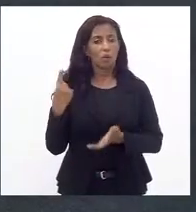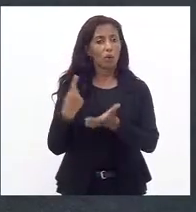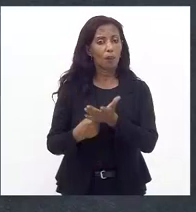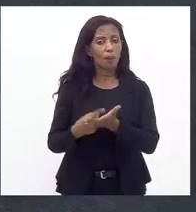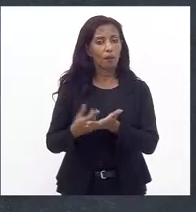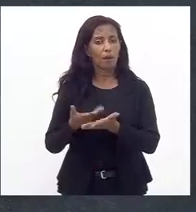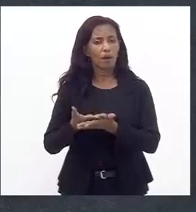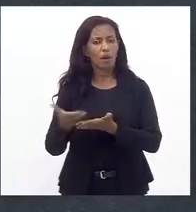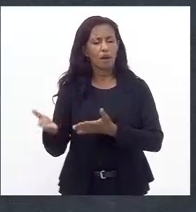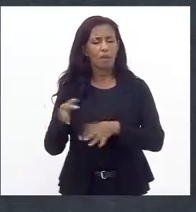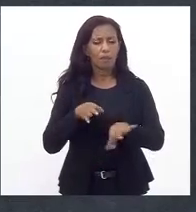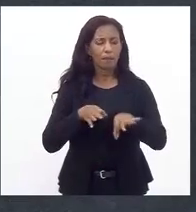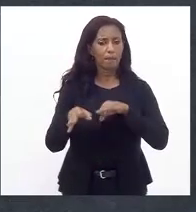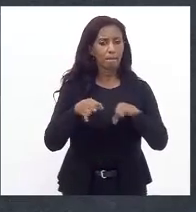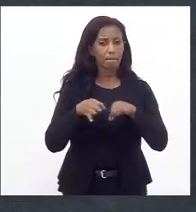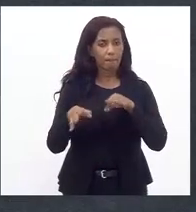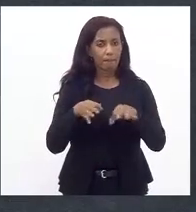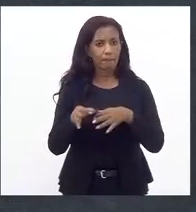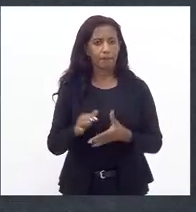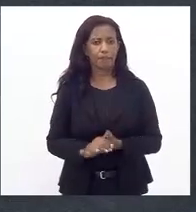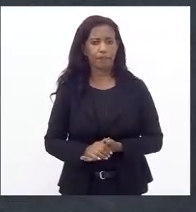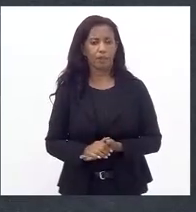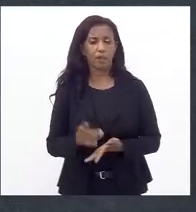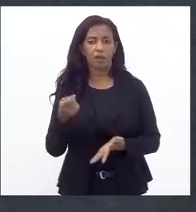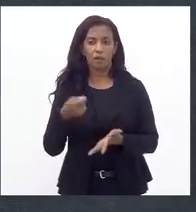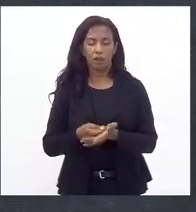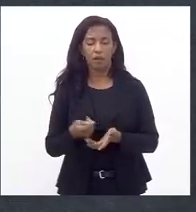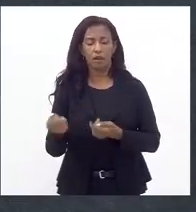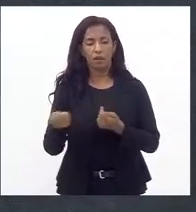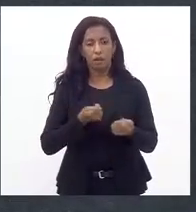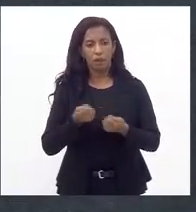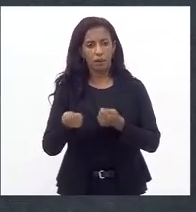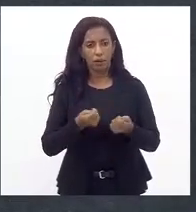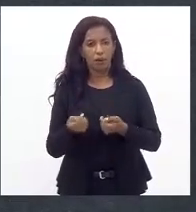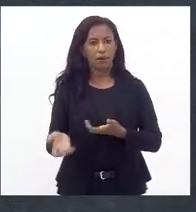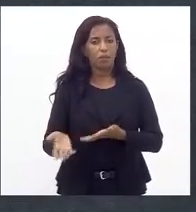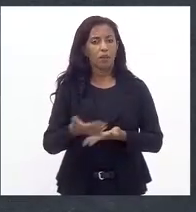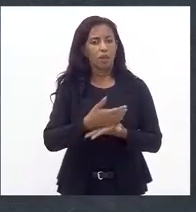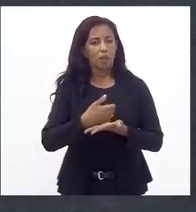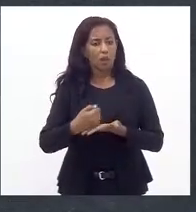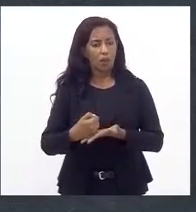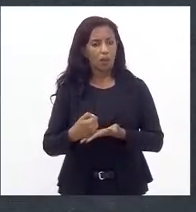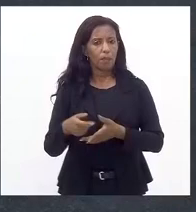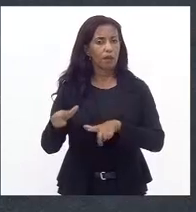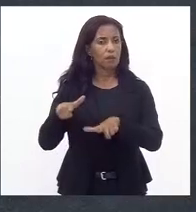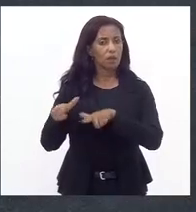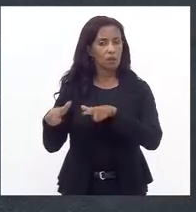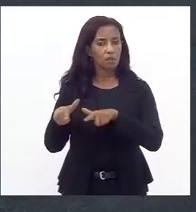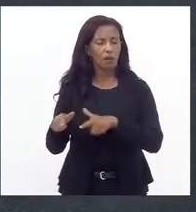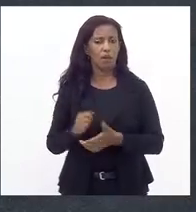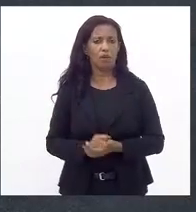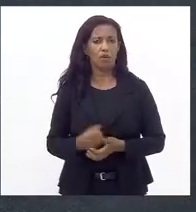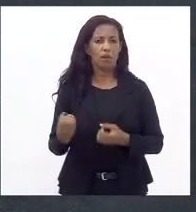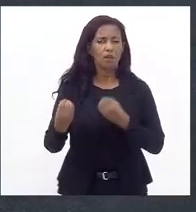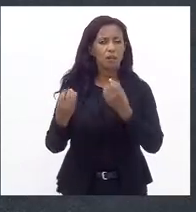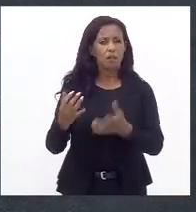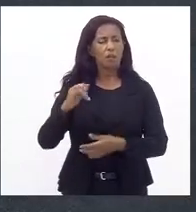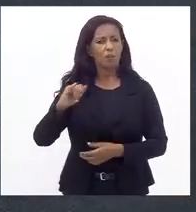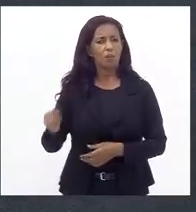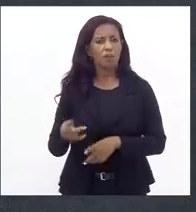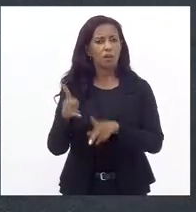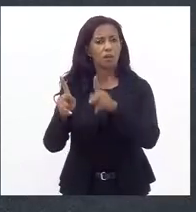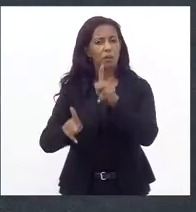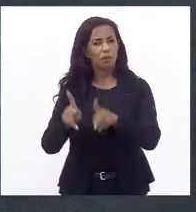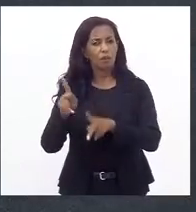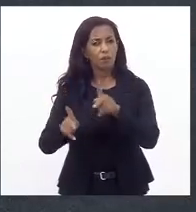comprometeu em mandar um plano um plano efetivo econômico que recupera empregos que recupera possibilidade da nossa